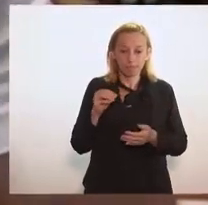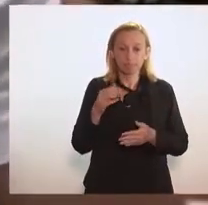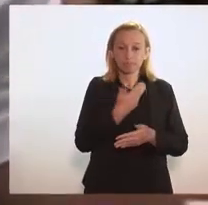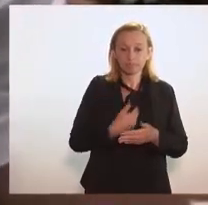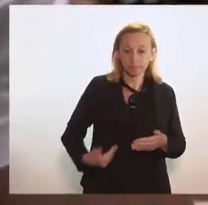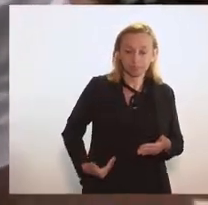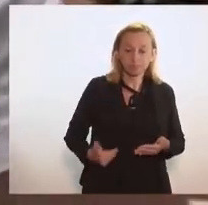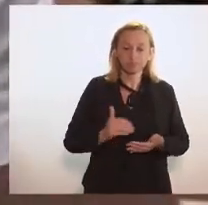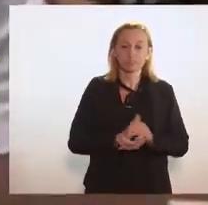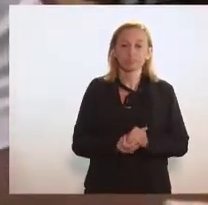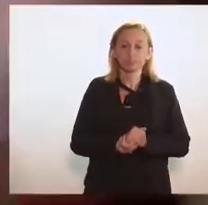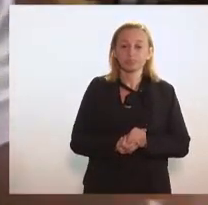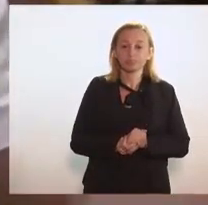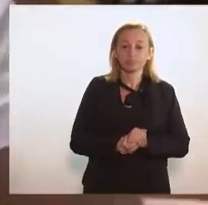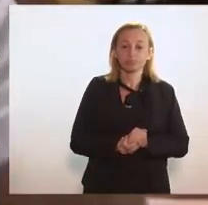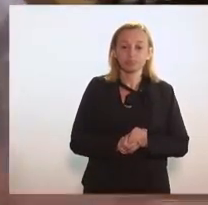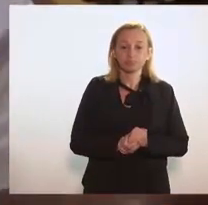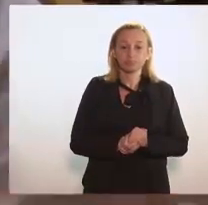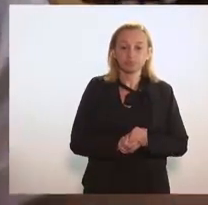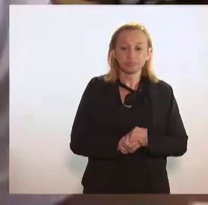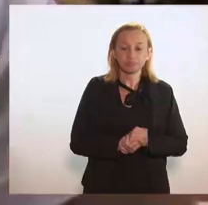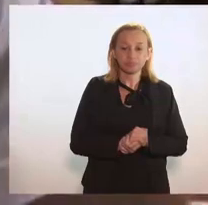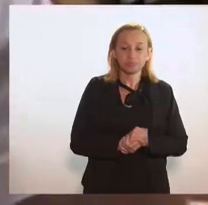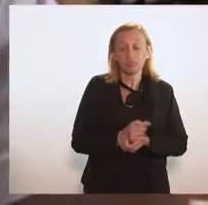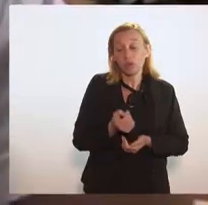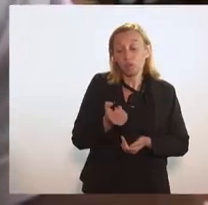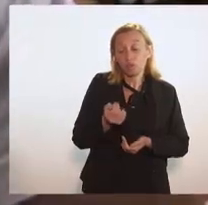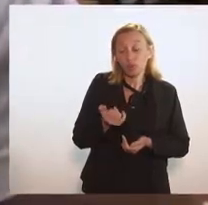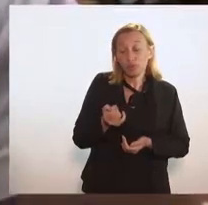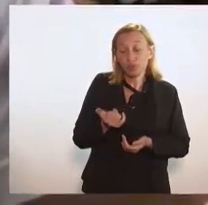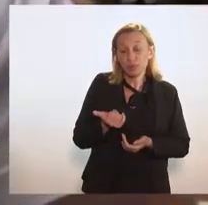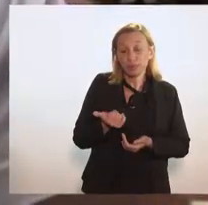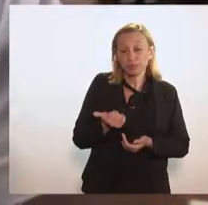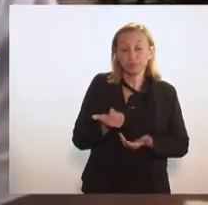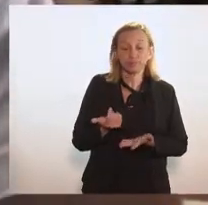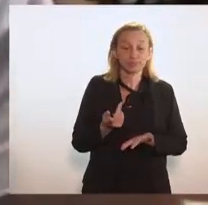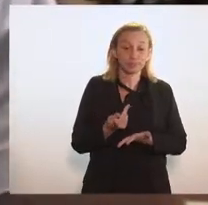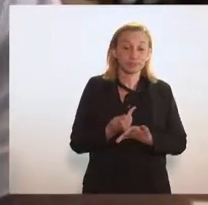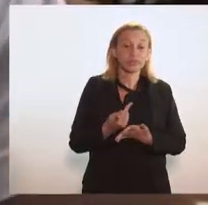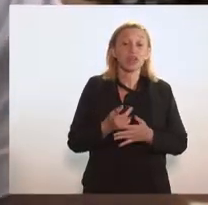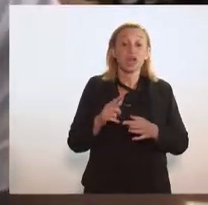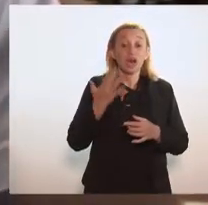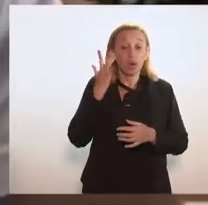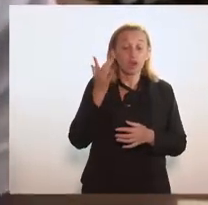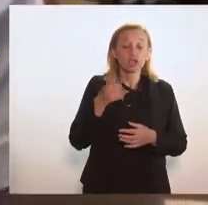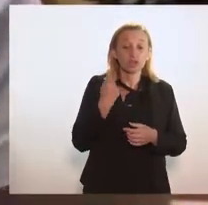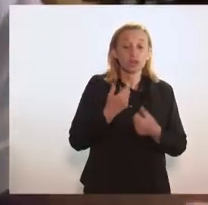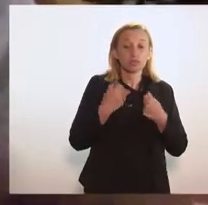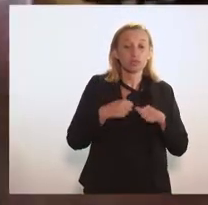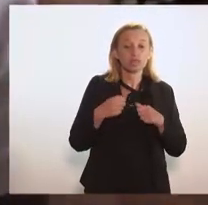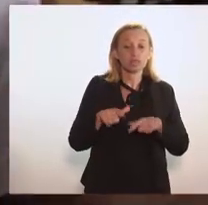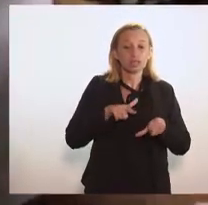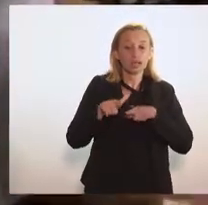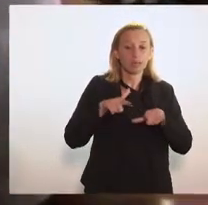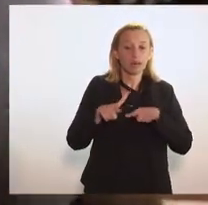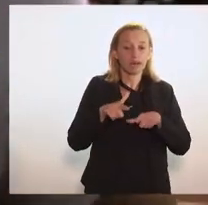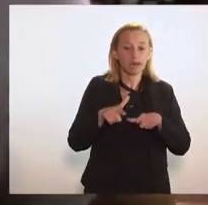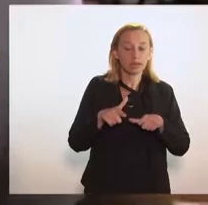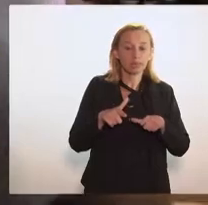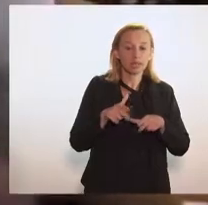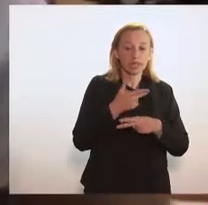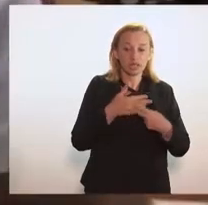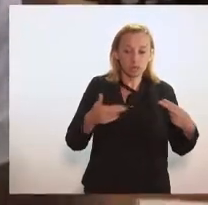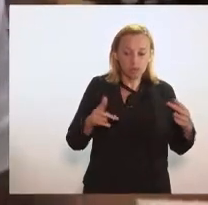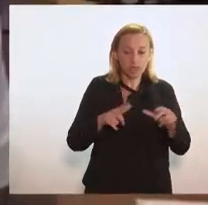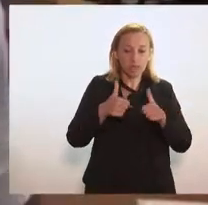dentro de forma um pouco a soldada eu acho que a gente precisa trabalhar para que as coisas venham a